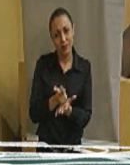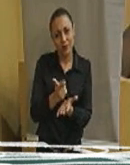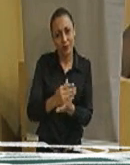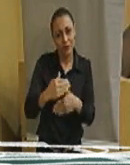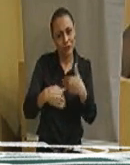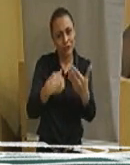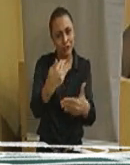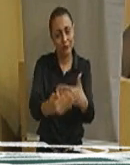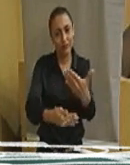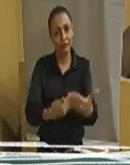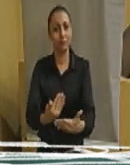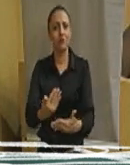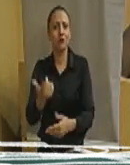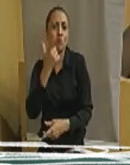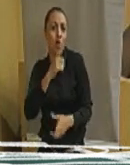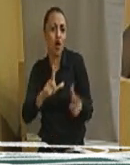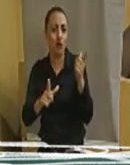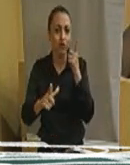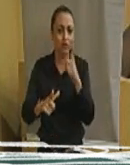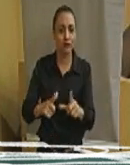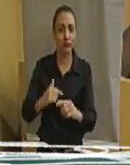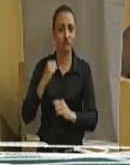vem sem luta.